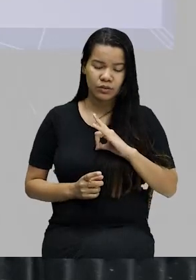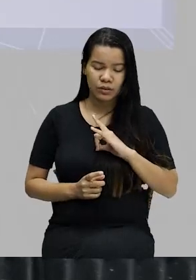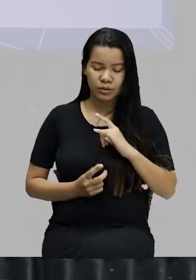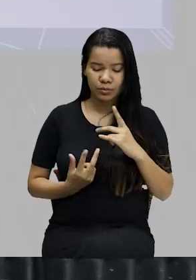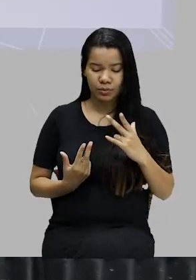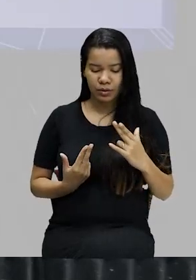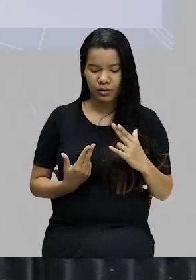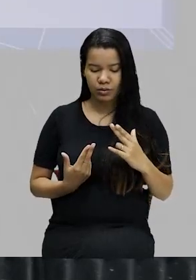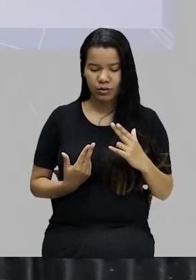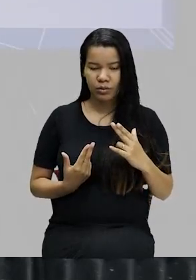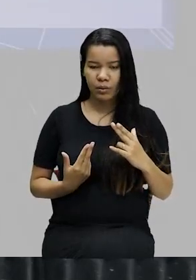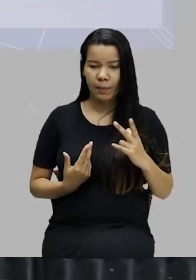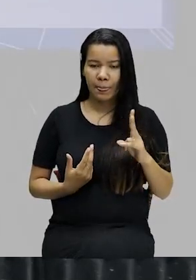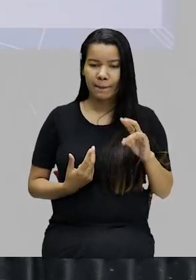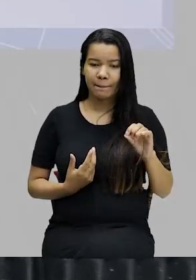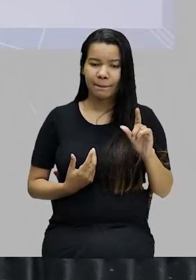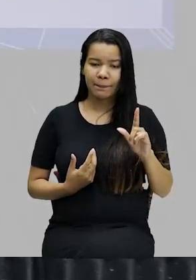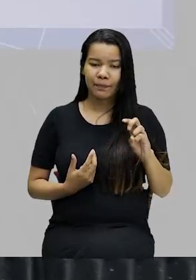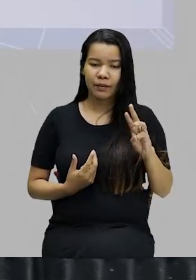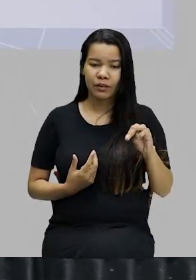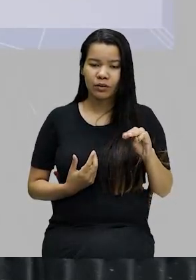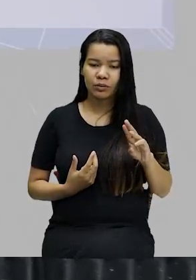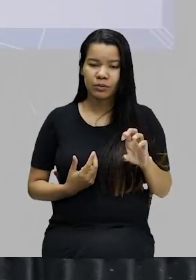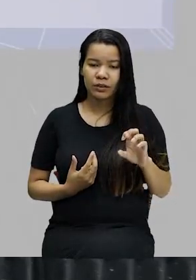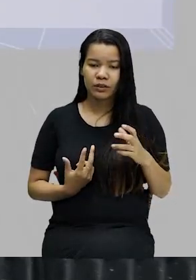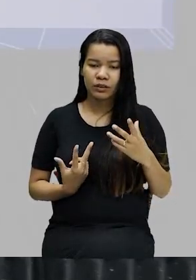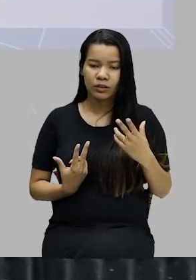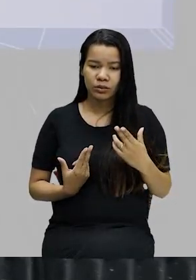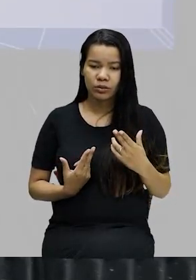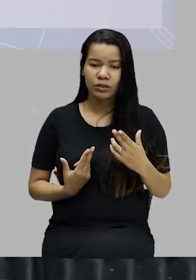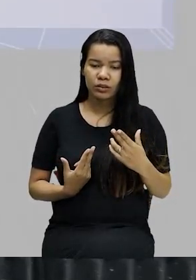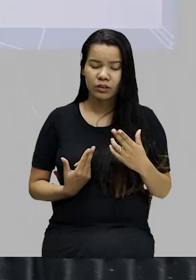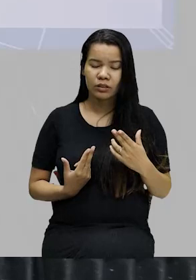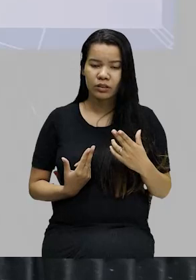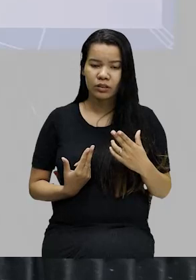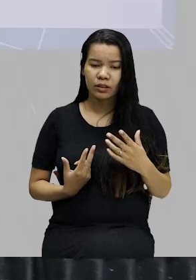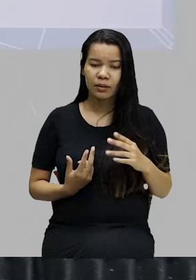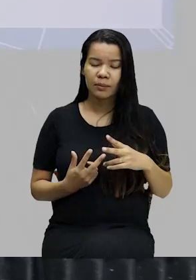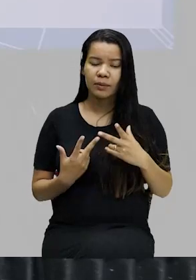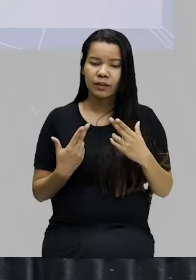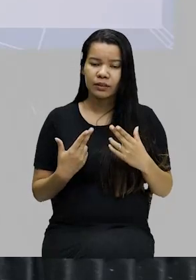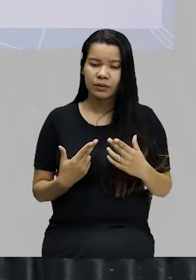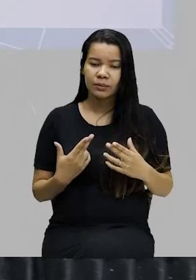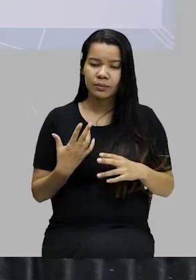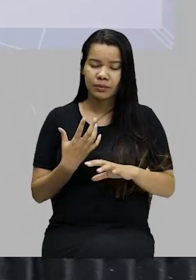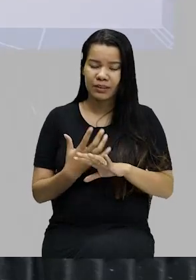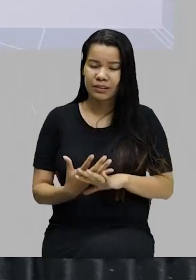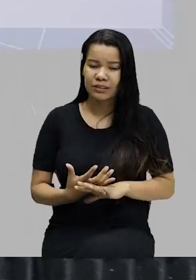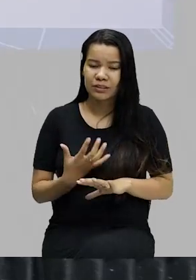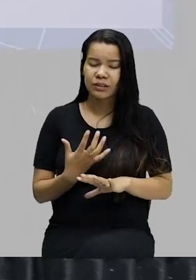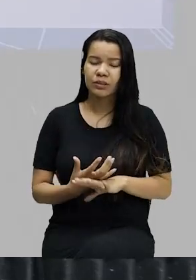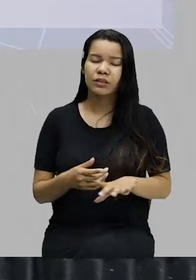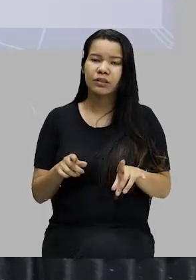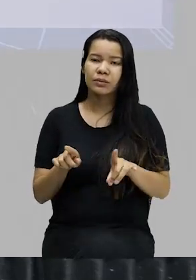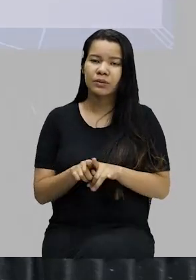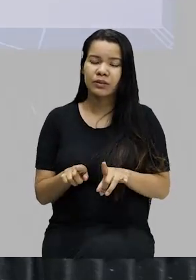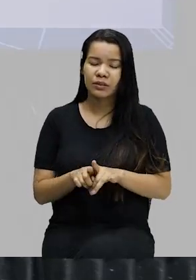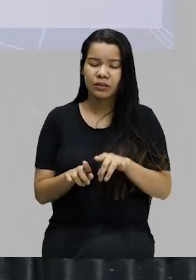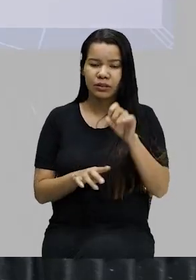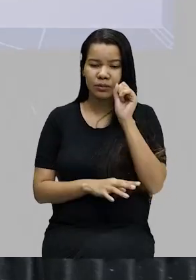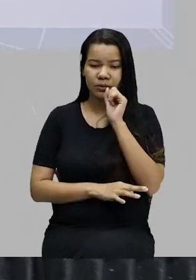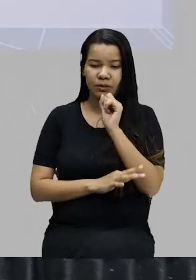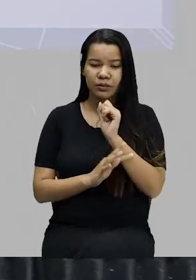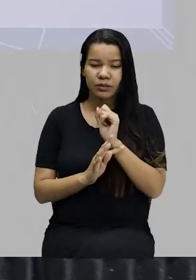volume, estiverem em volumes iguais, mesma pressão e mesma temperatura, então nós vamos